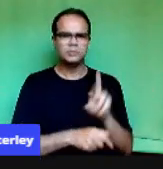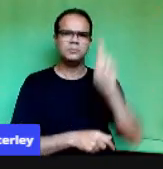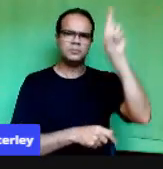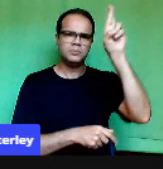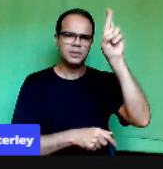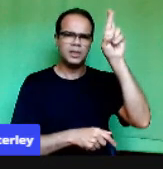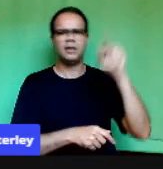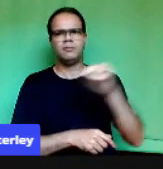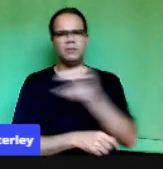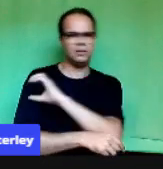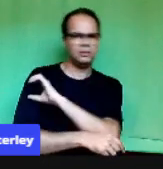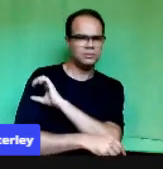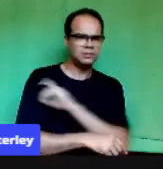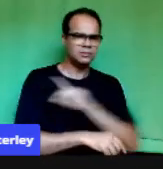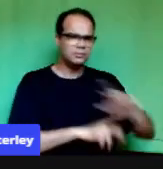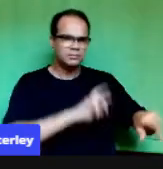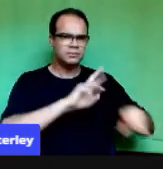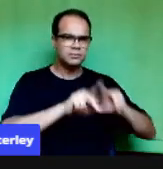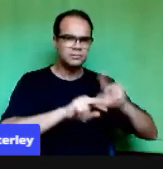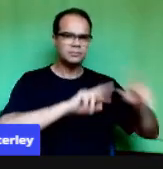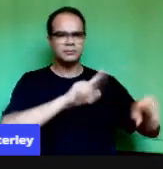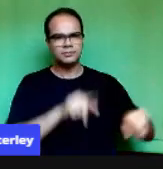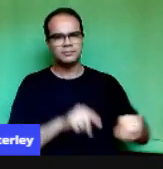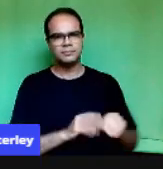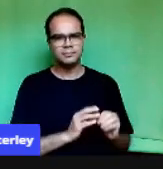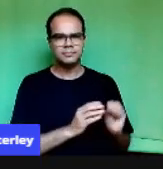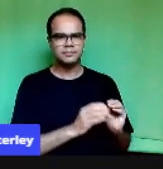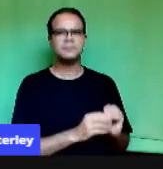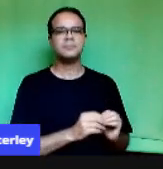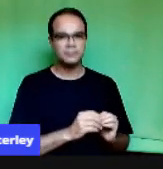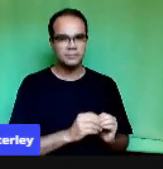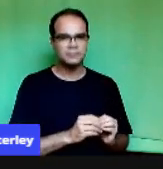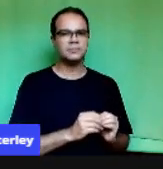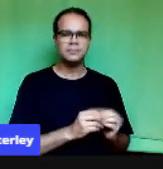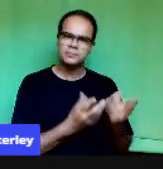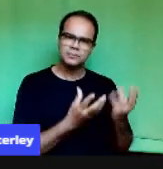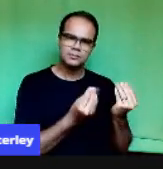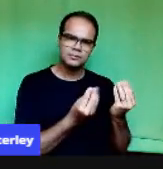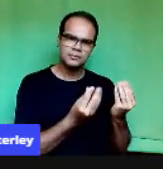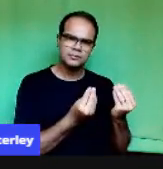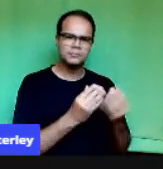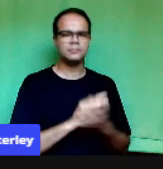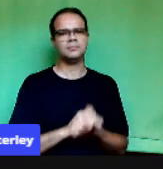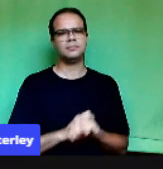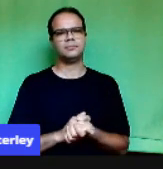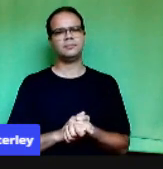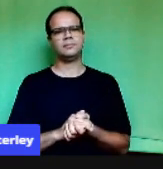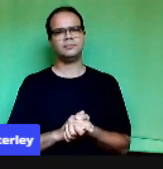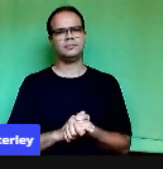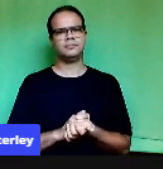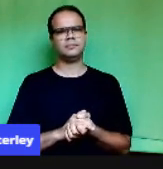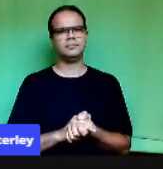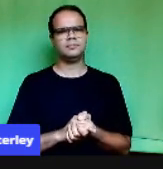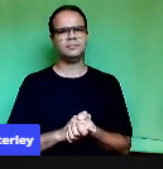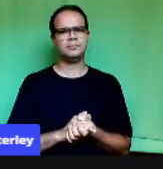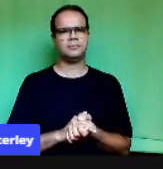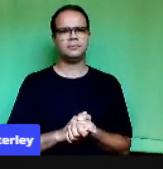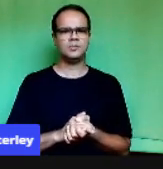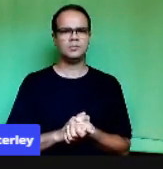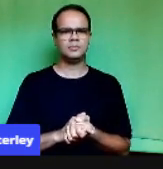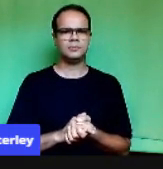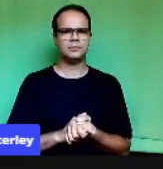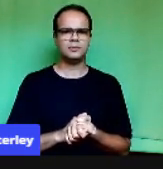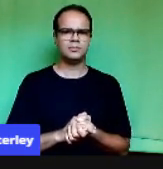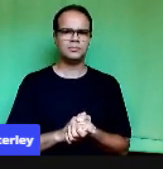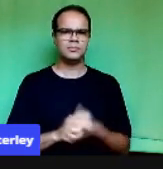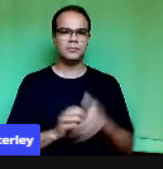e demais integrantes que fazem parte dessa comunidade escolar. Veja bem, nós temos aqui um ponto